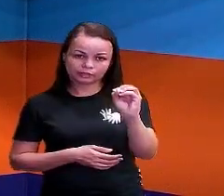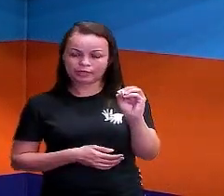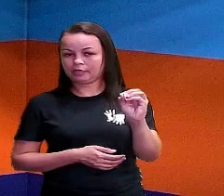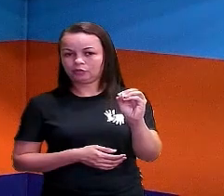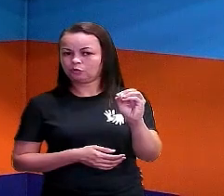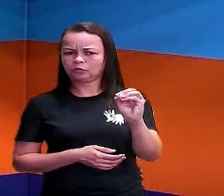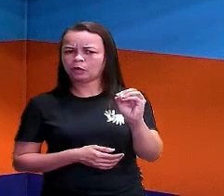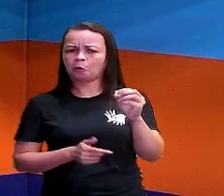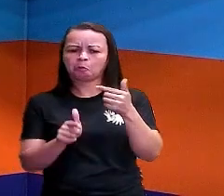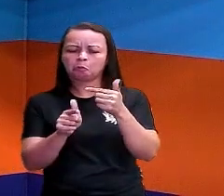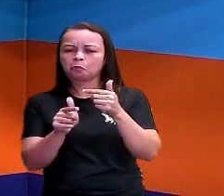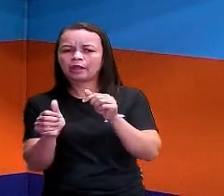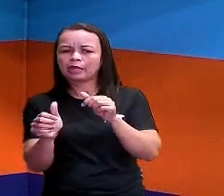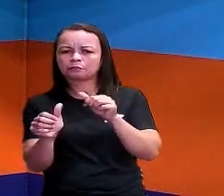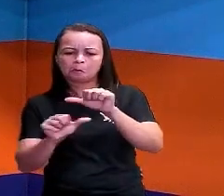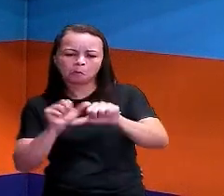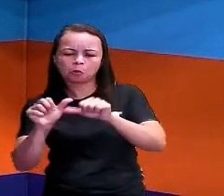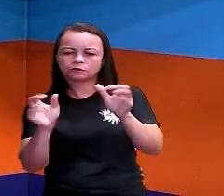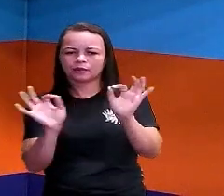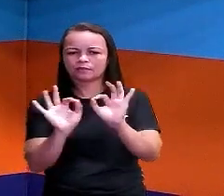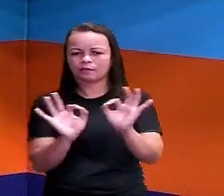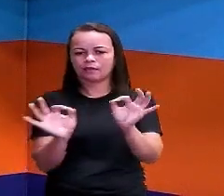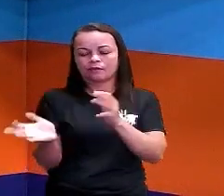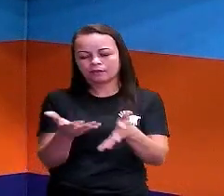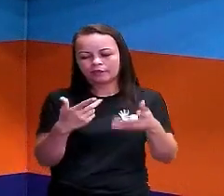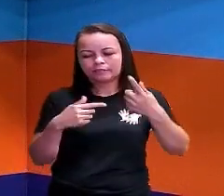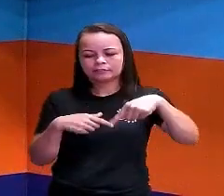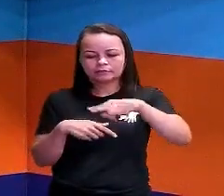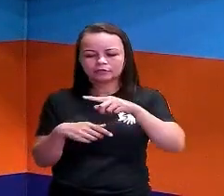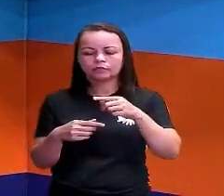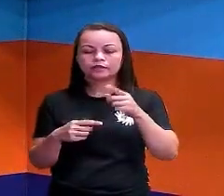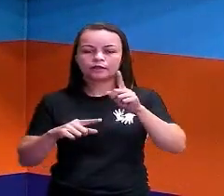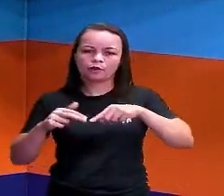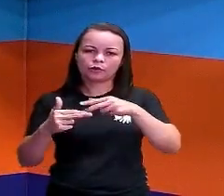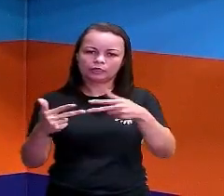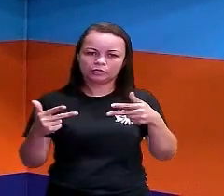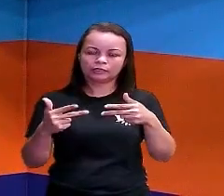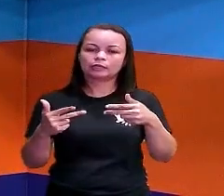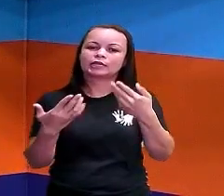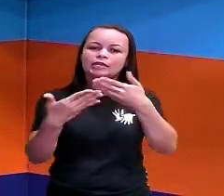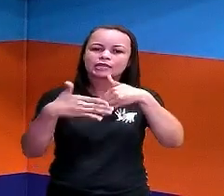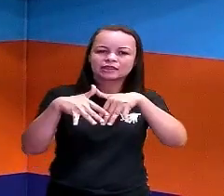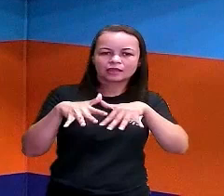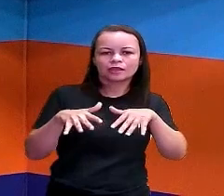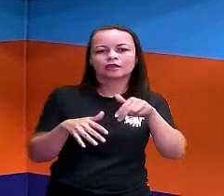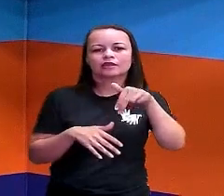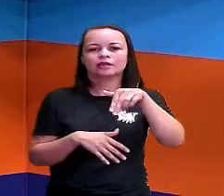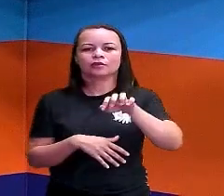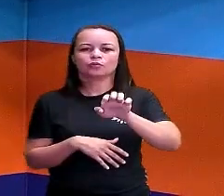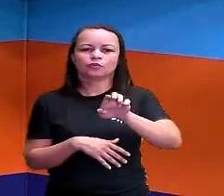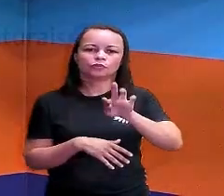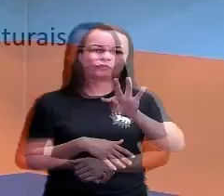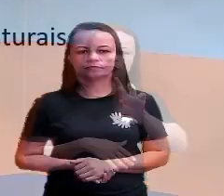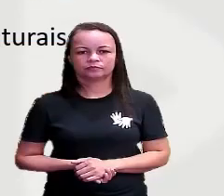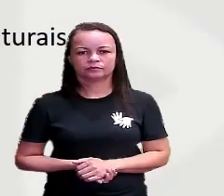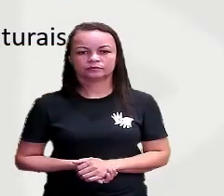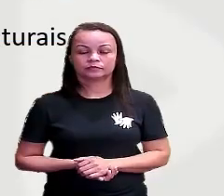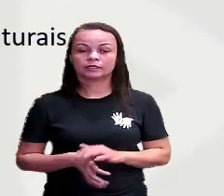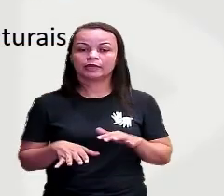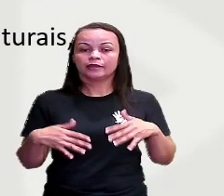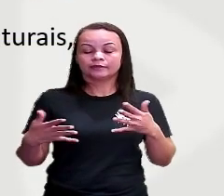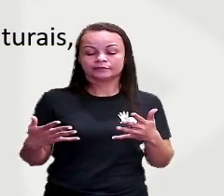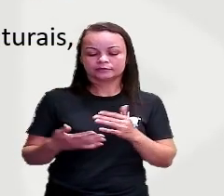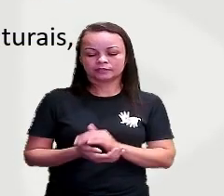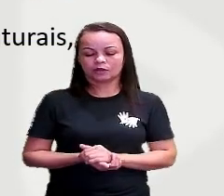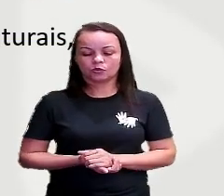não interfere no resultado. Dizemos que ele é o elemento neutro da adição, tá? Então,